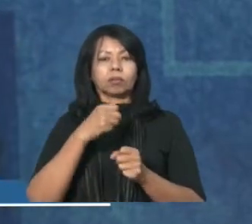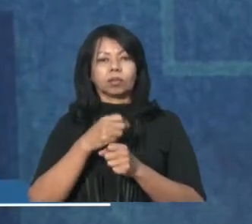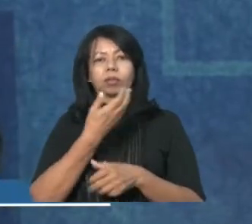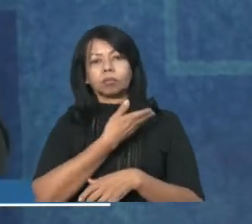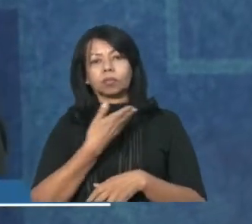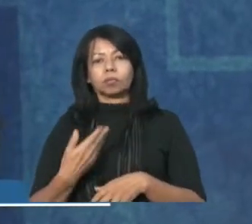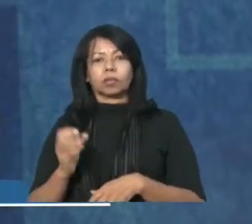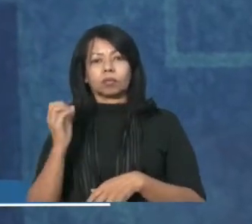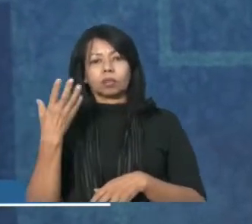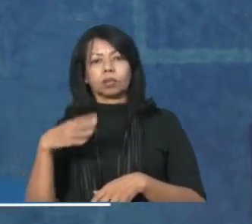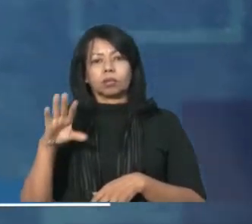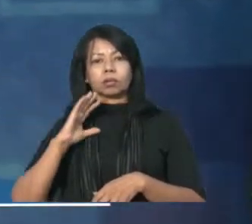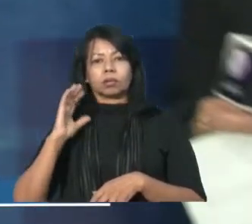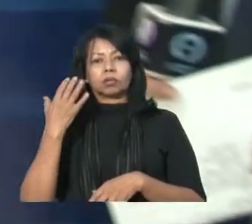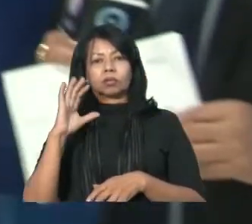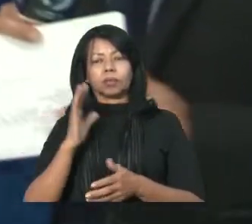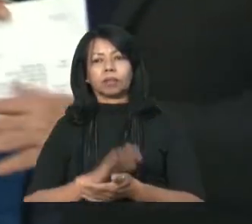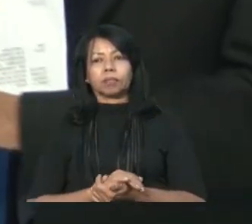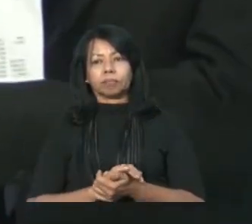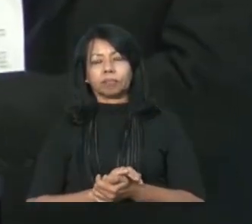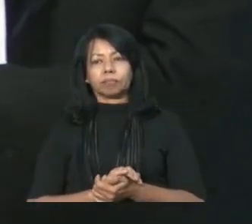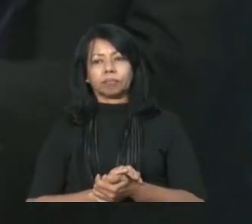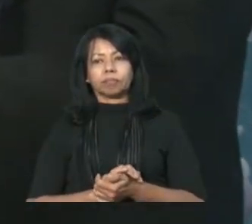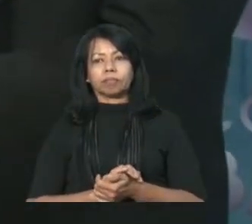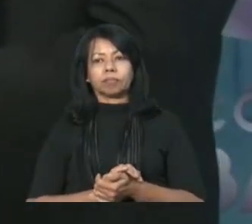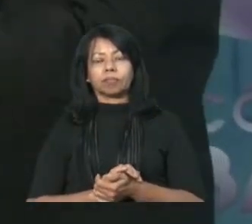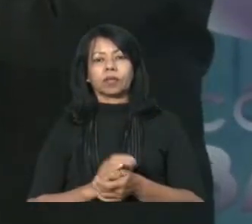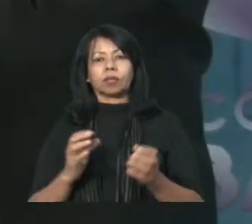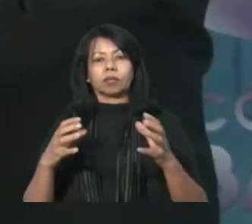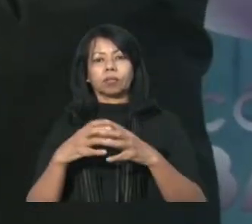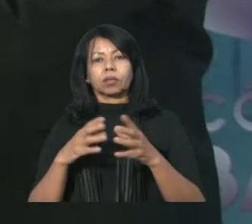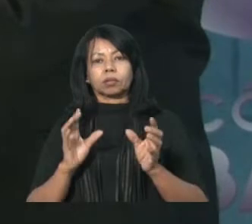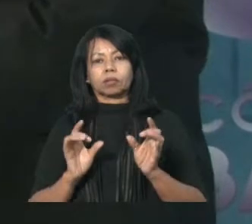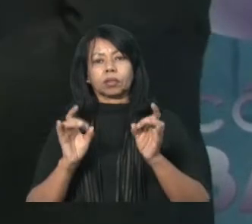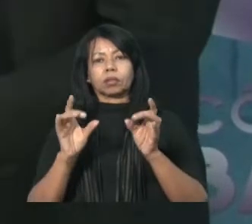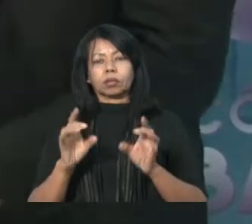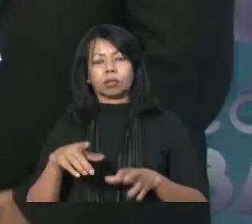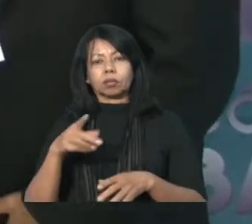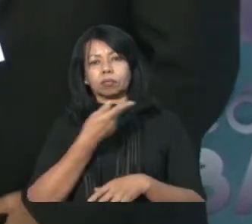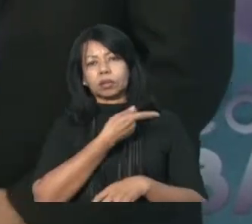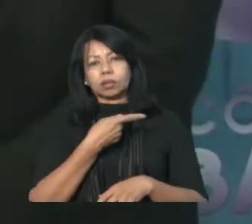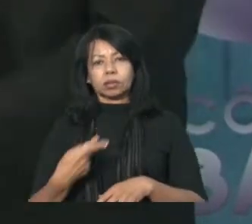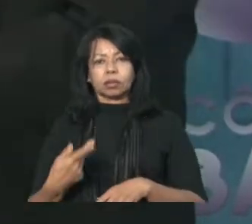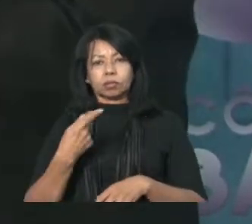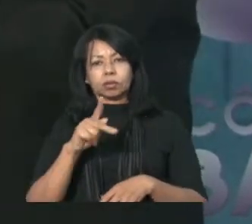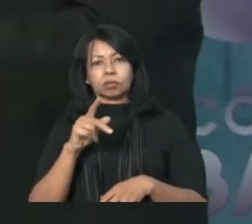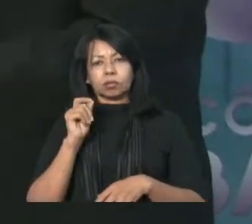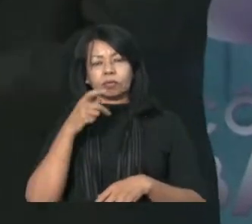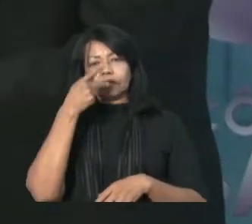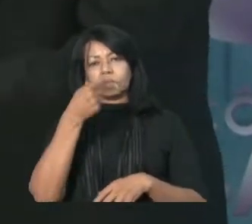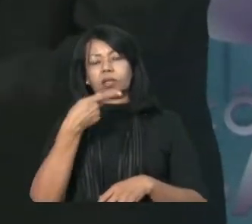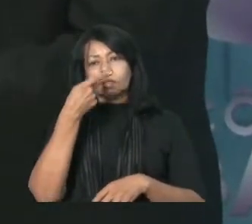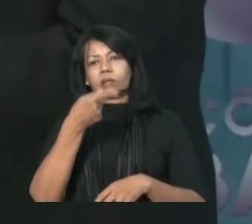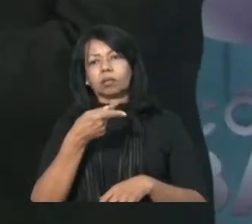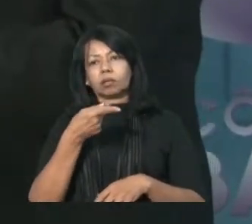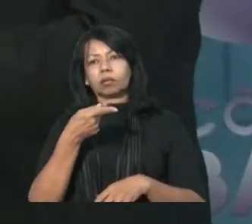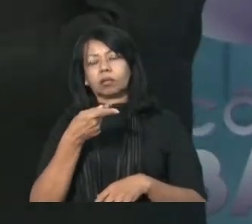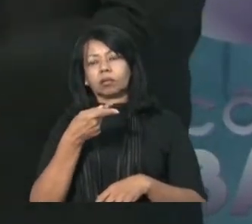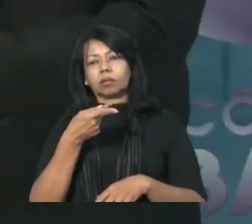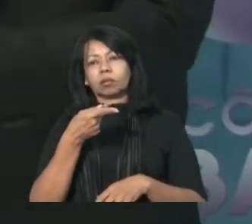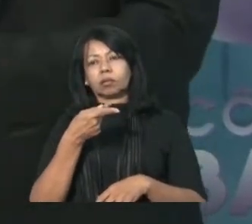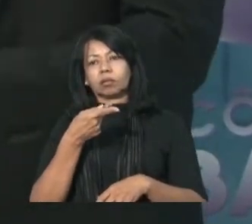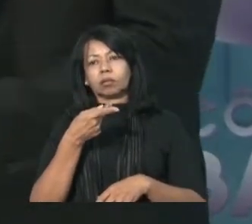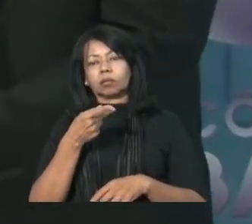obras públicas ocorrem na cidade de Cubatão chegou a ser operado a comissão especial né que é presidida pelo senhor que trata a respeito dos portos